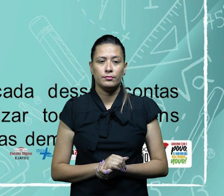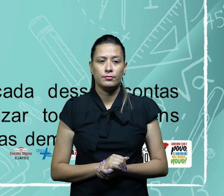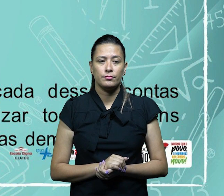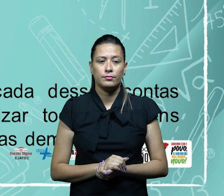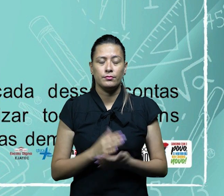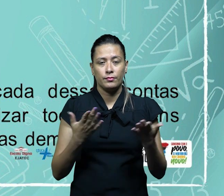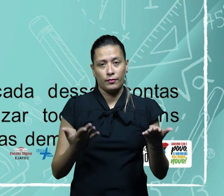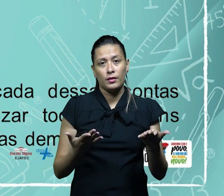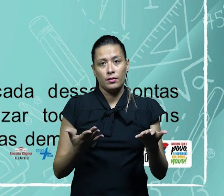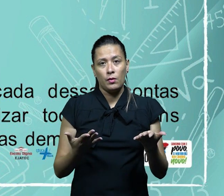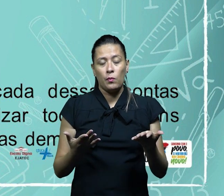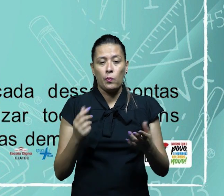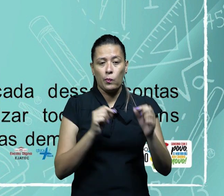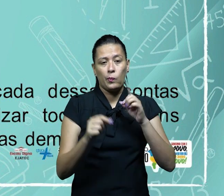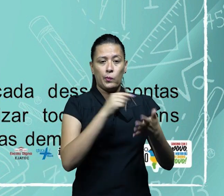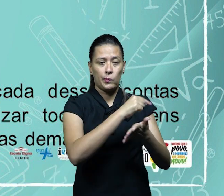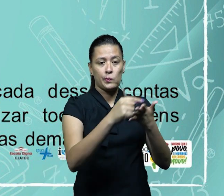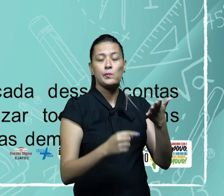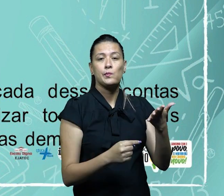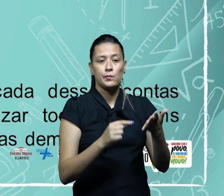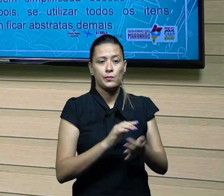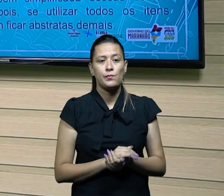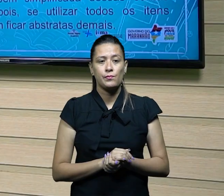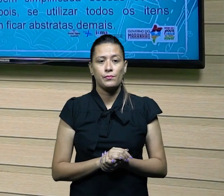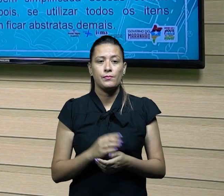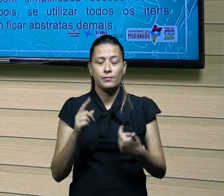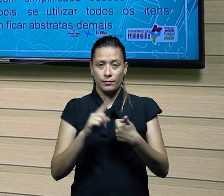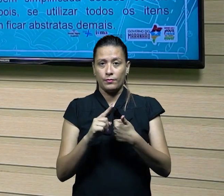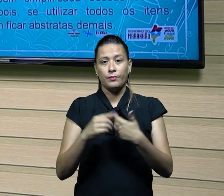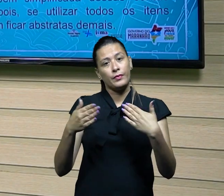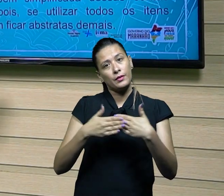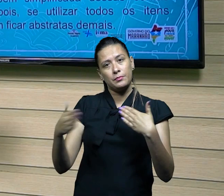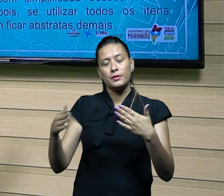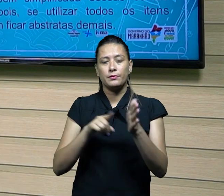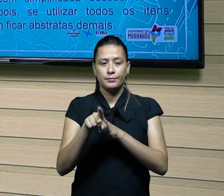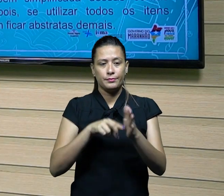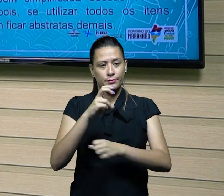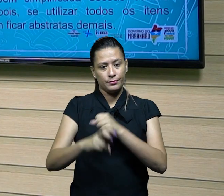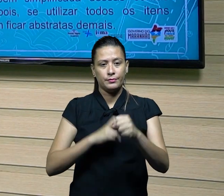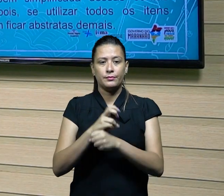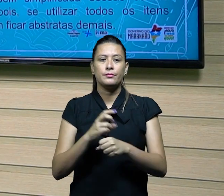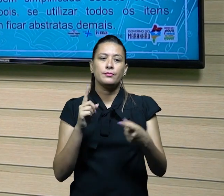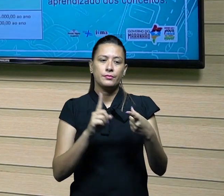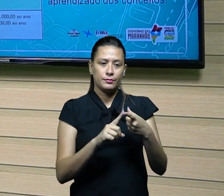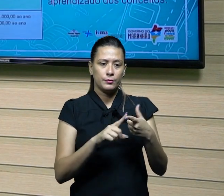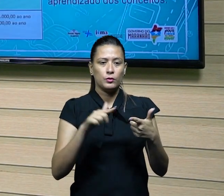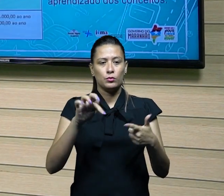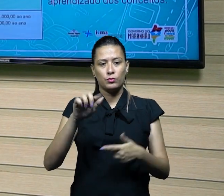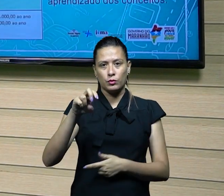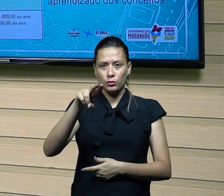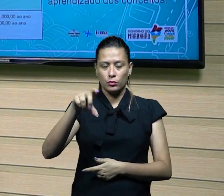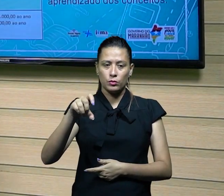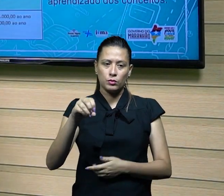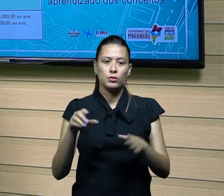investimentos, nós vamos analisar esses 6 pontos, ok? Tá? Então vamos fazer uma ilustração bem simplificada. Bora ver como é que